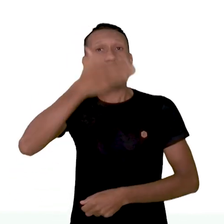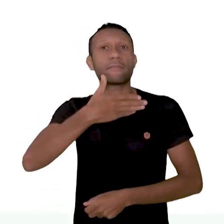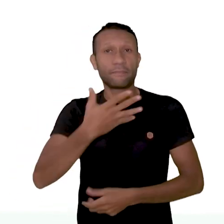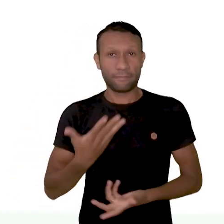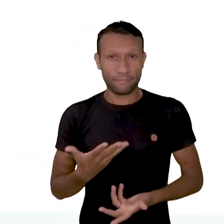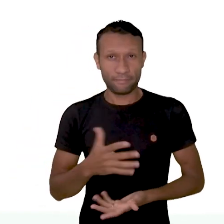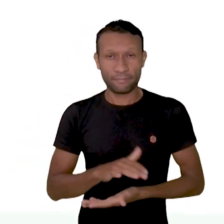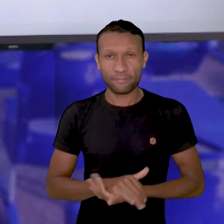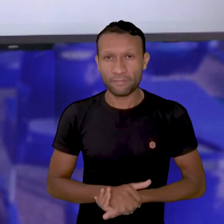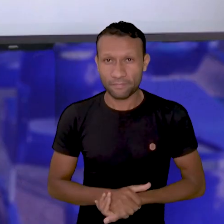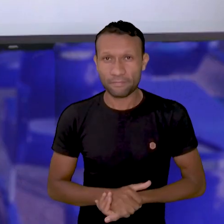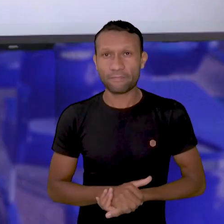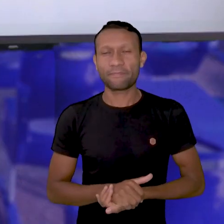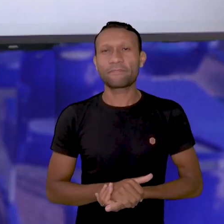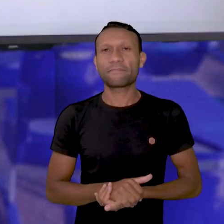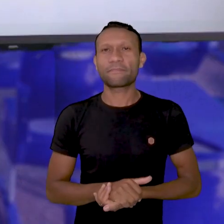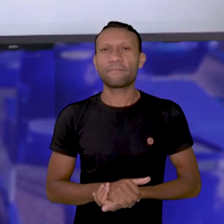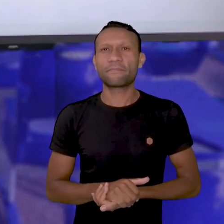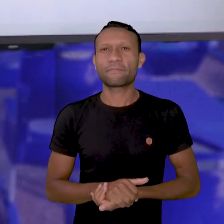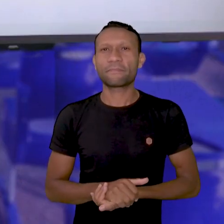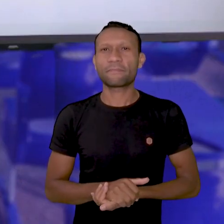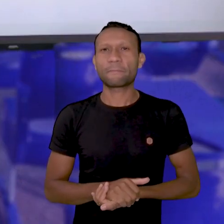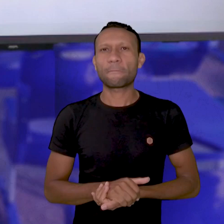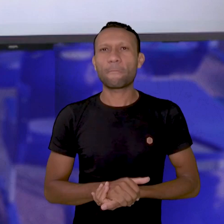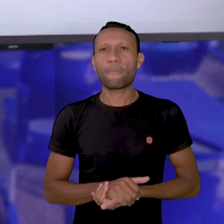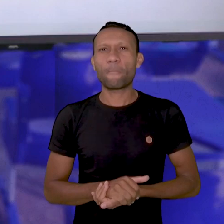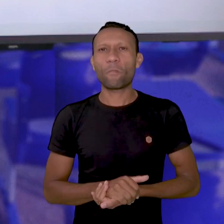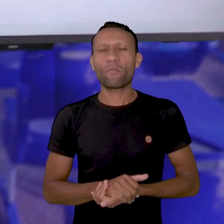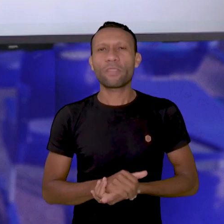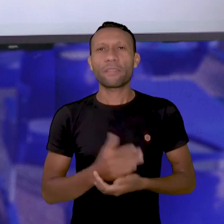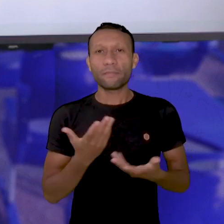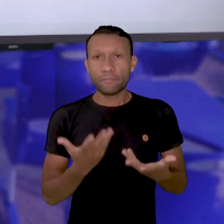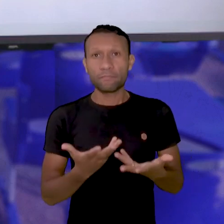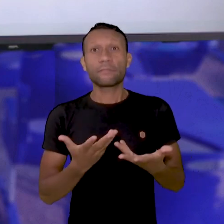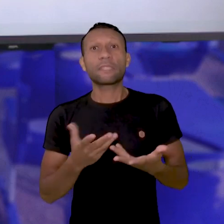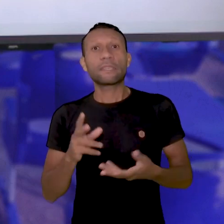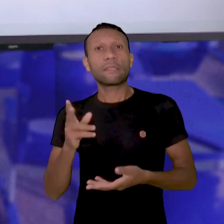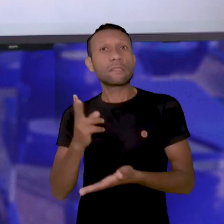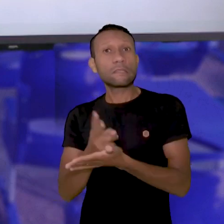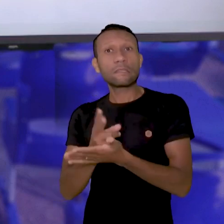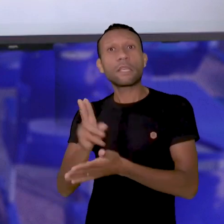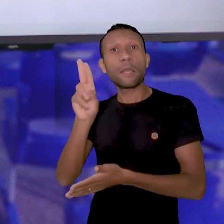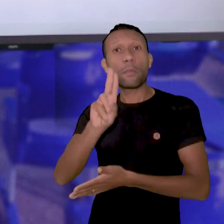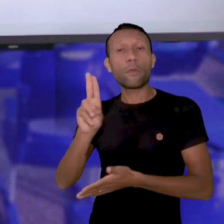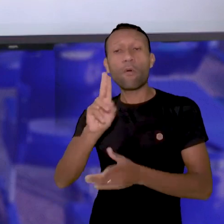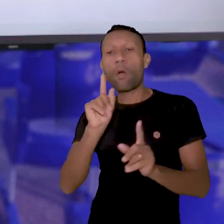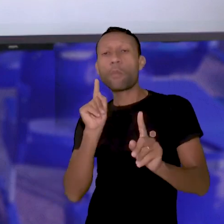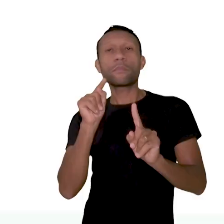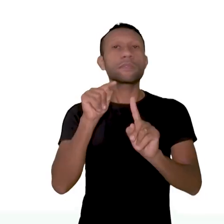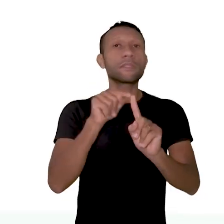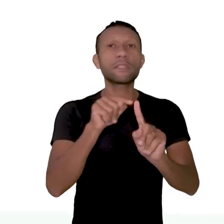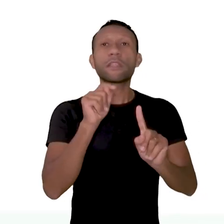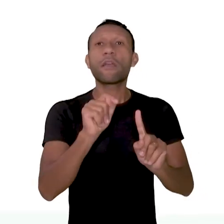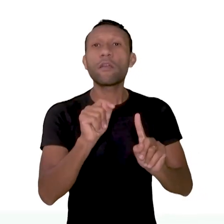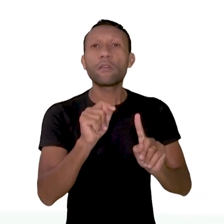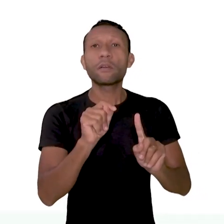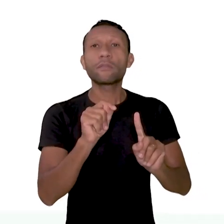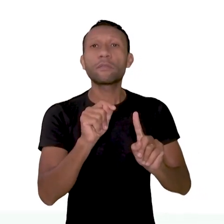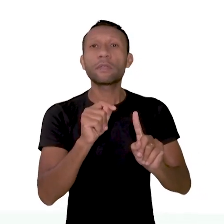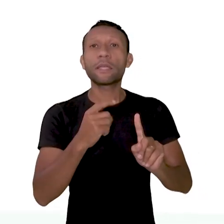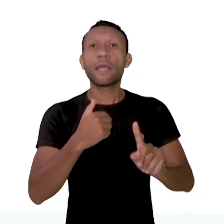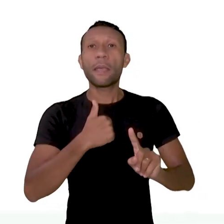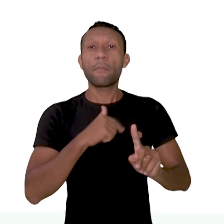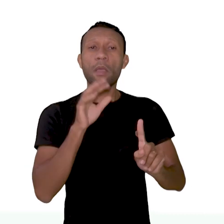argumentação, que a acompanham. Esse recurso é explorado quando o objetivo é contestar um ponto de